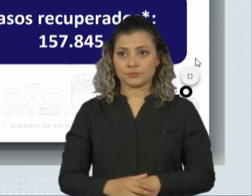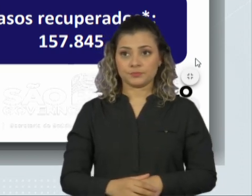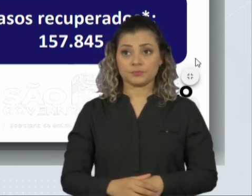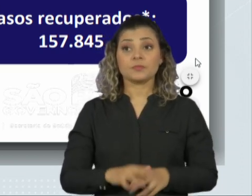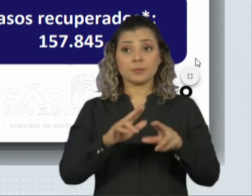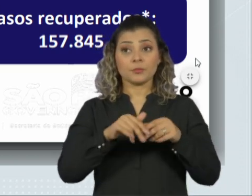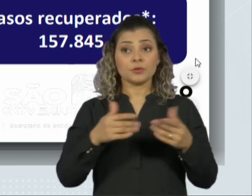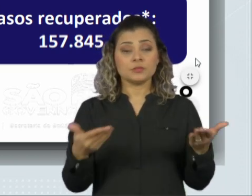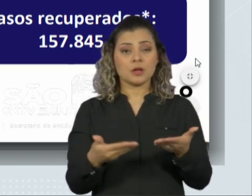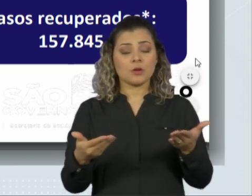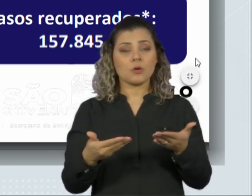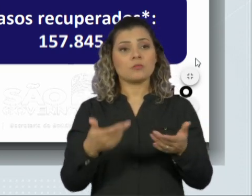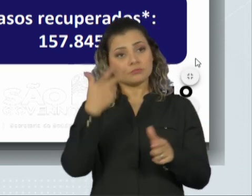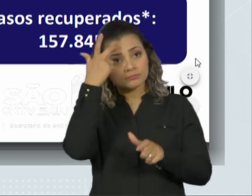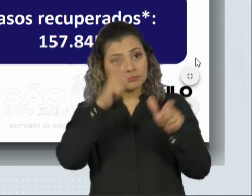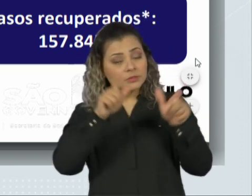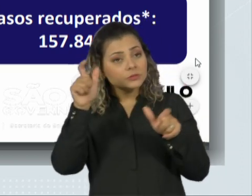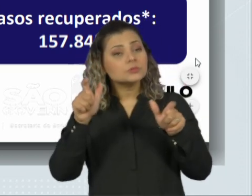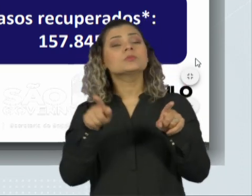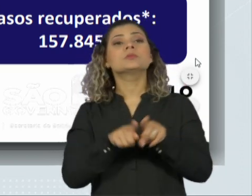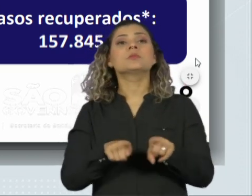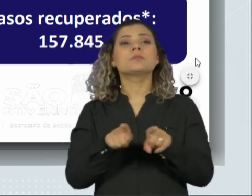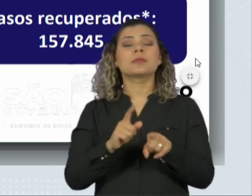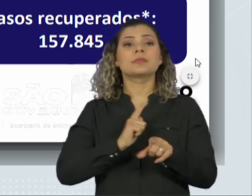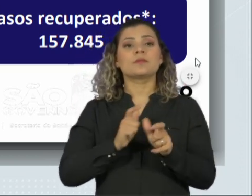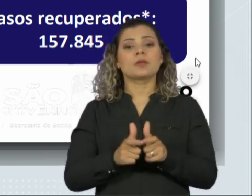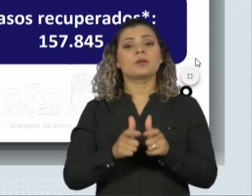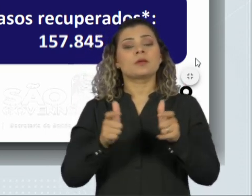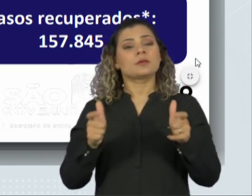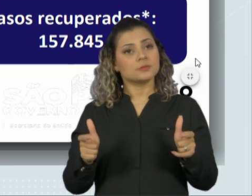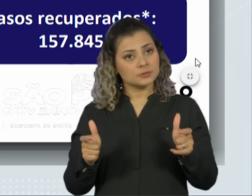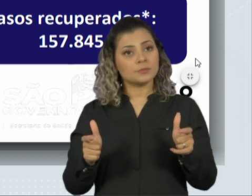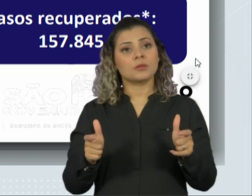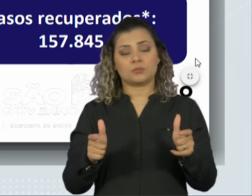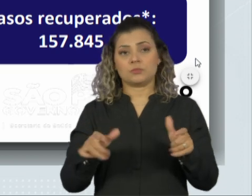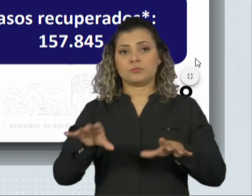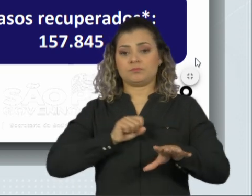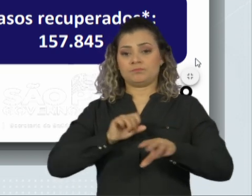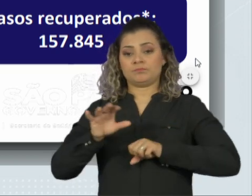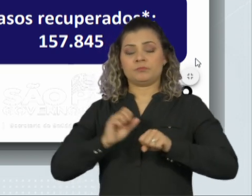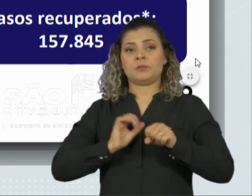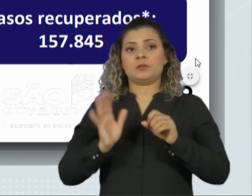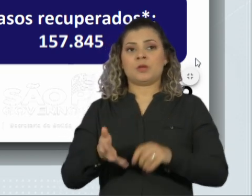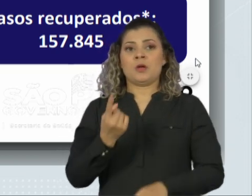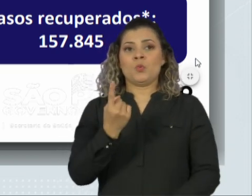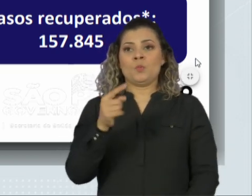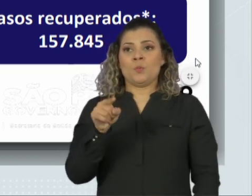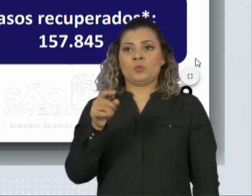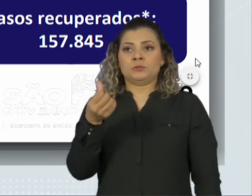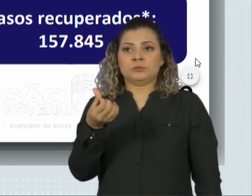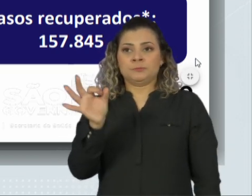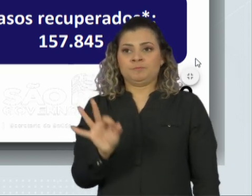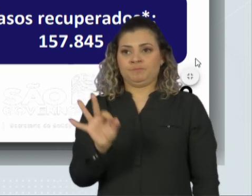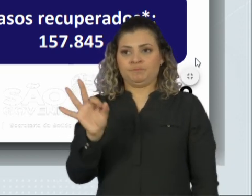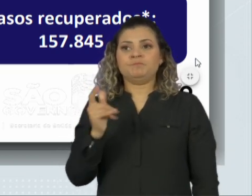dos casos ativos, nós tivemos um crescimento, então, do número de casos confirmados de